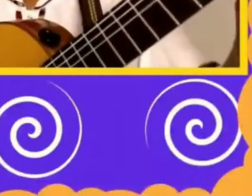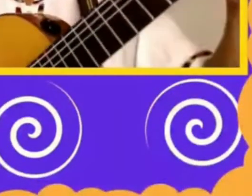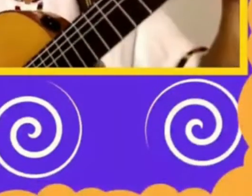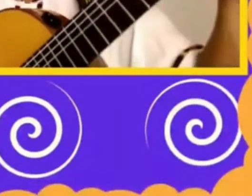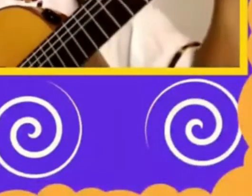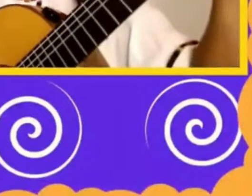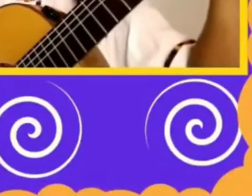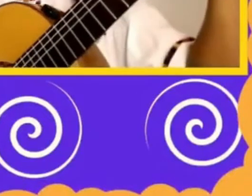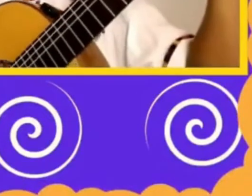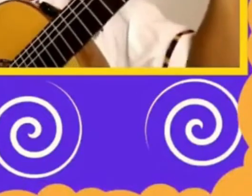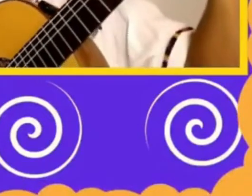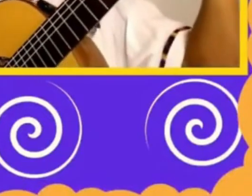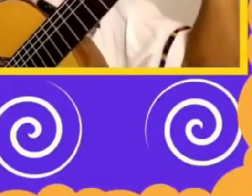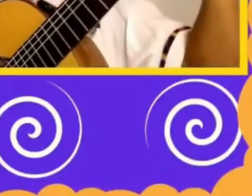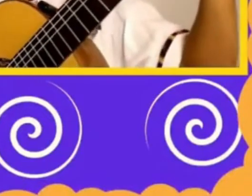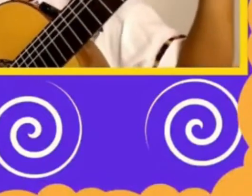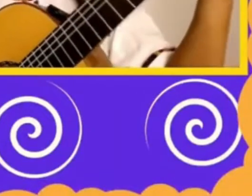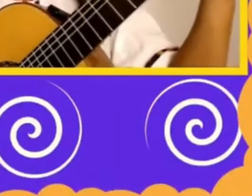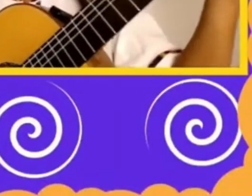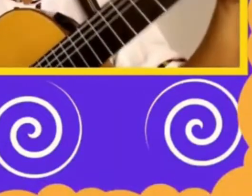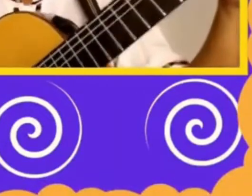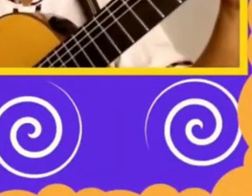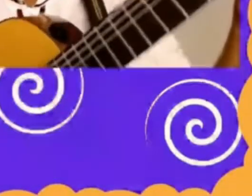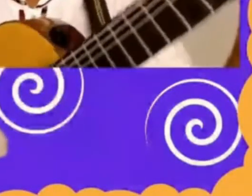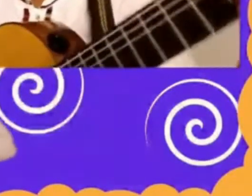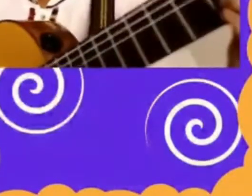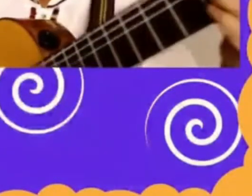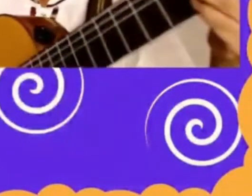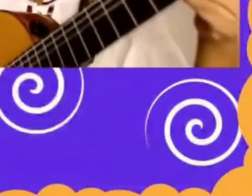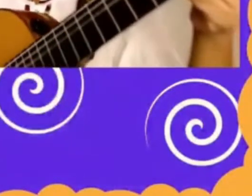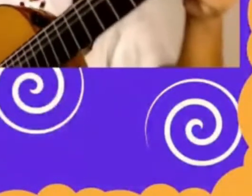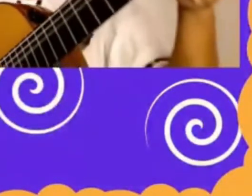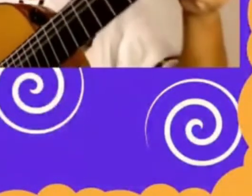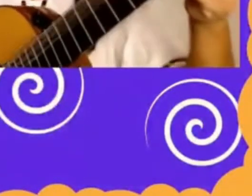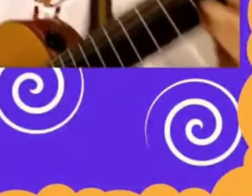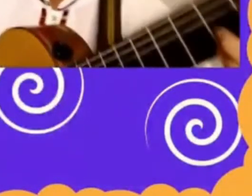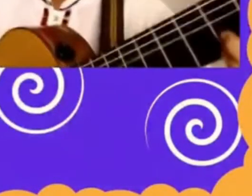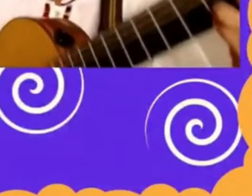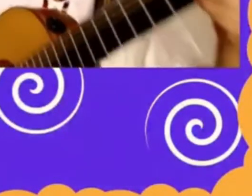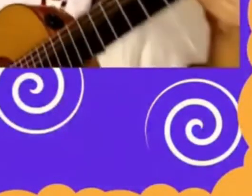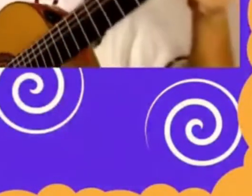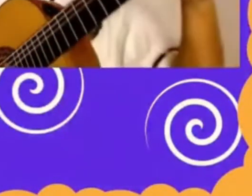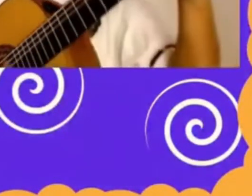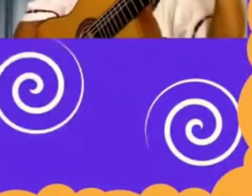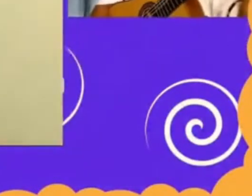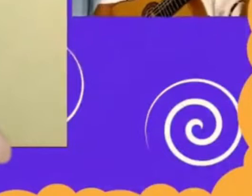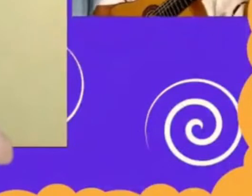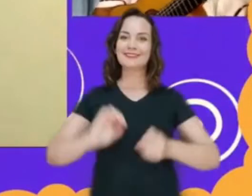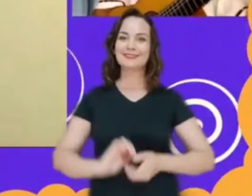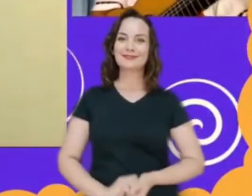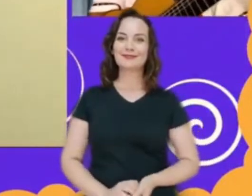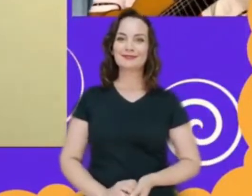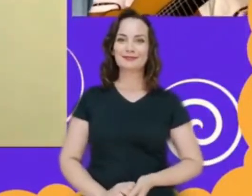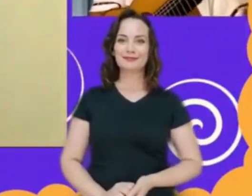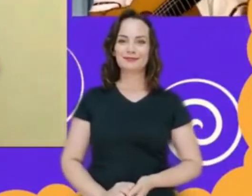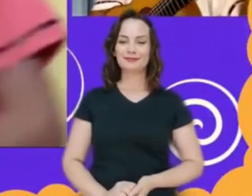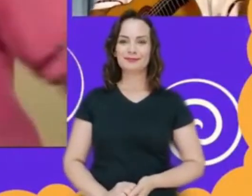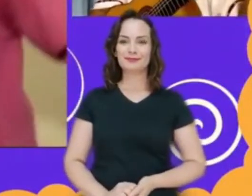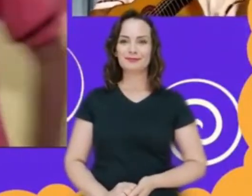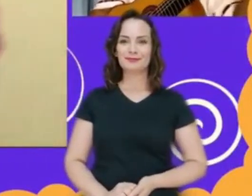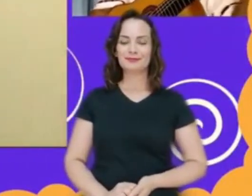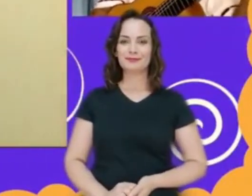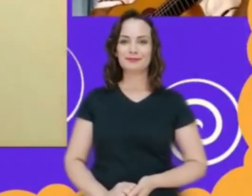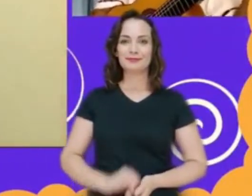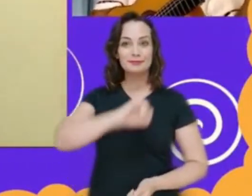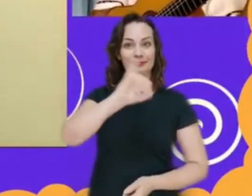Pra as pessoas verem você Porque elas vão fazer uma brincadeira agora Tá bom? Beleza Maravilha,